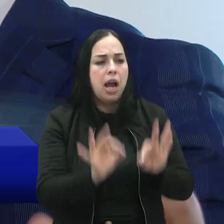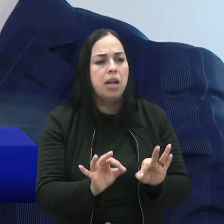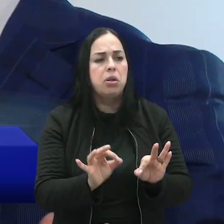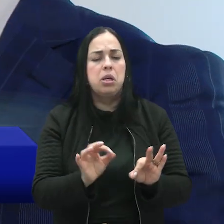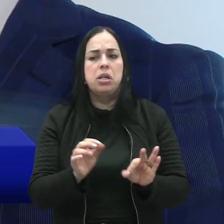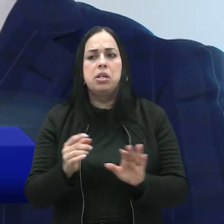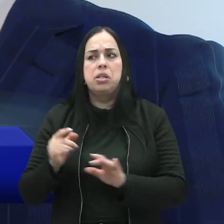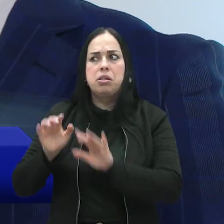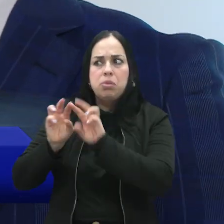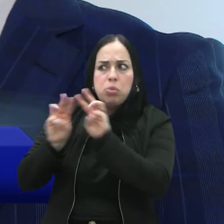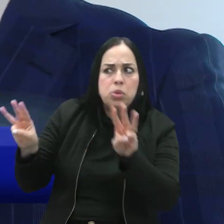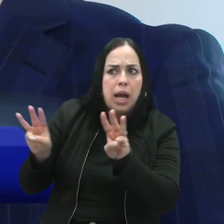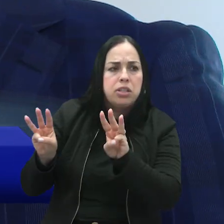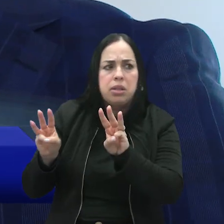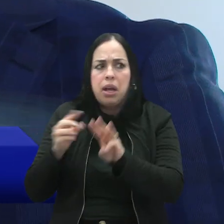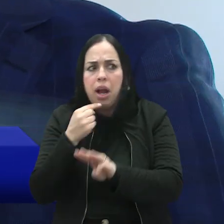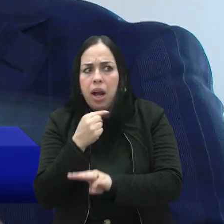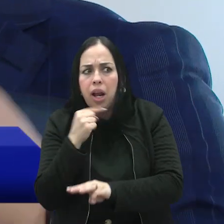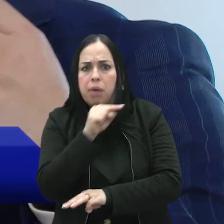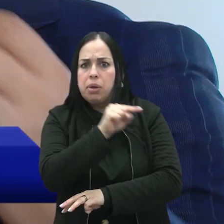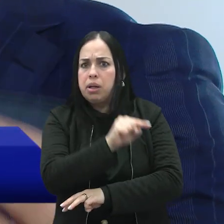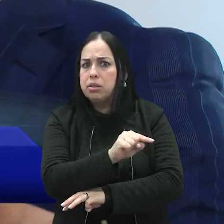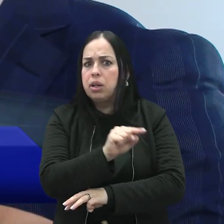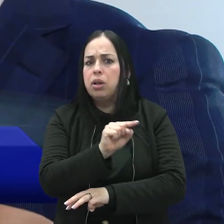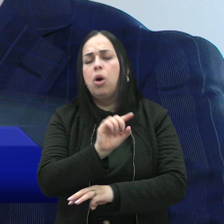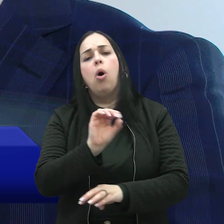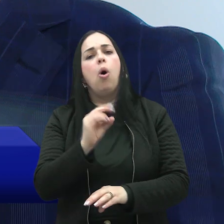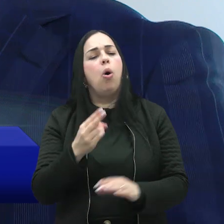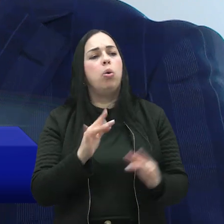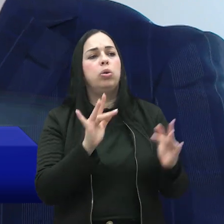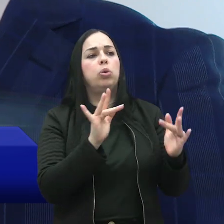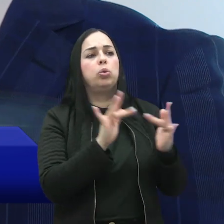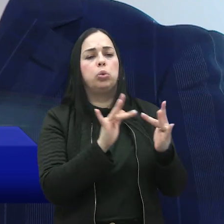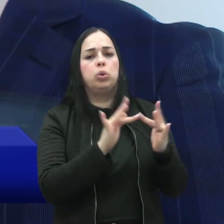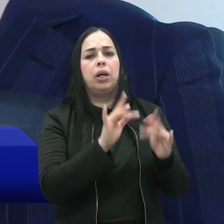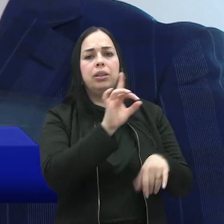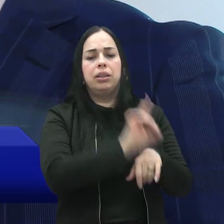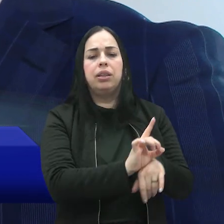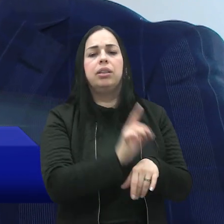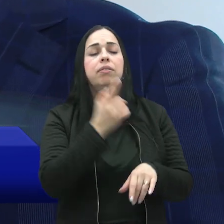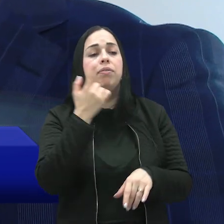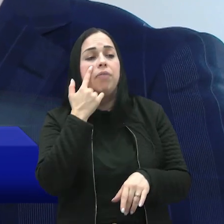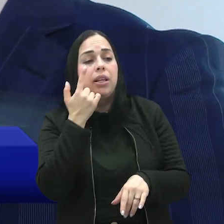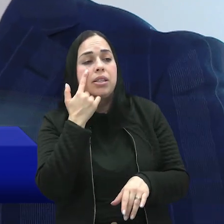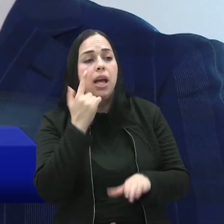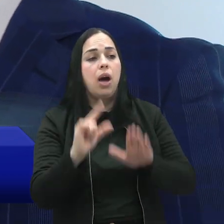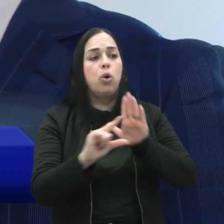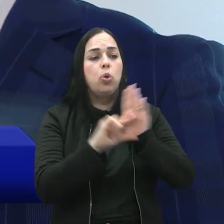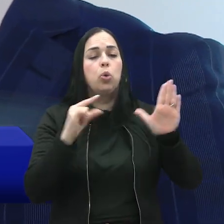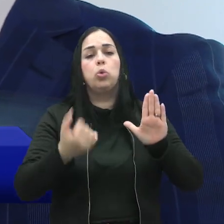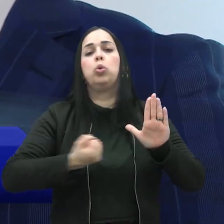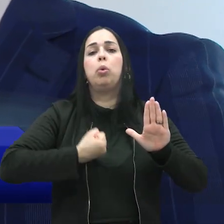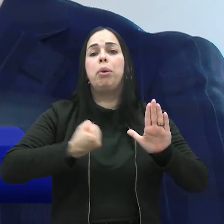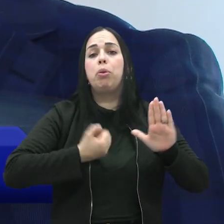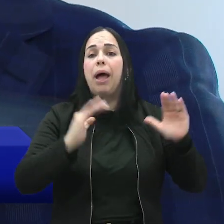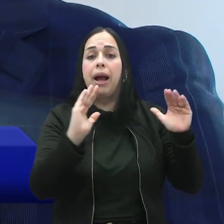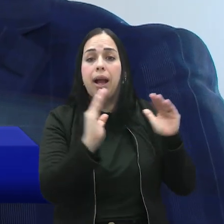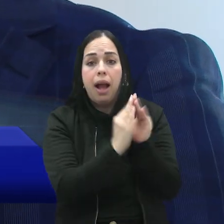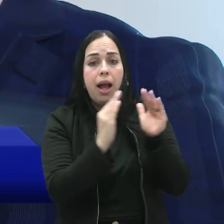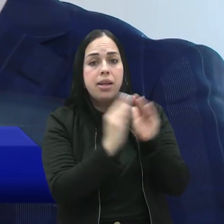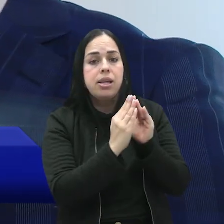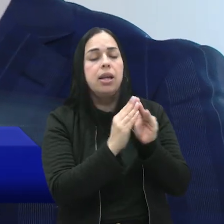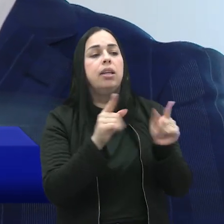muita reclamação, se tem processos contras. Quando é direto com o proprietário, verifica a matrícula do imóvel, vê se está em nome daquele que está te